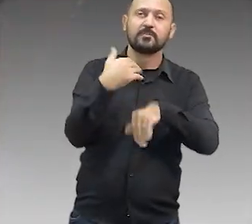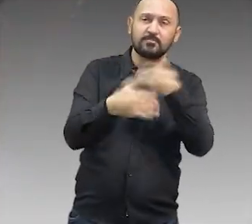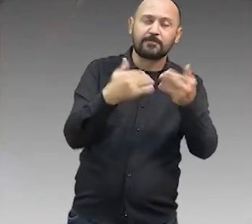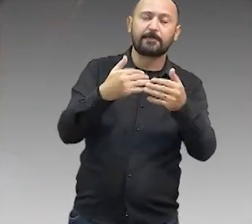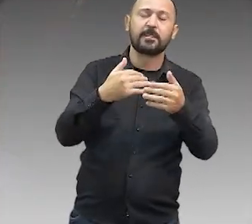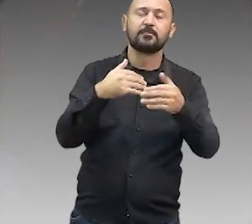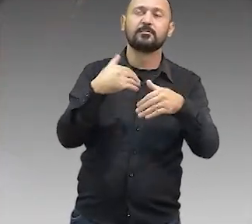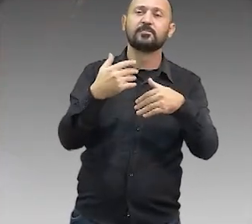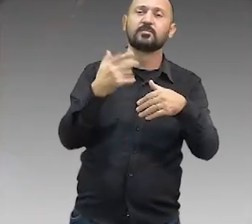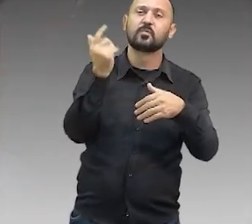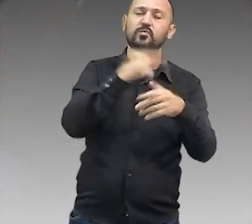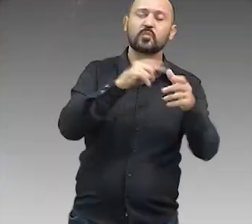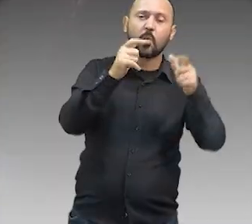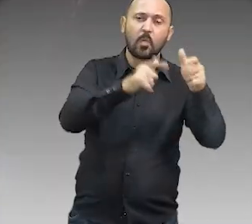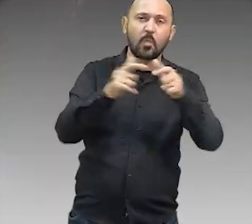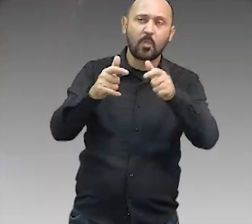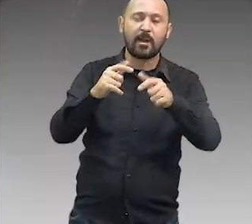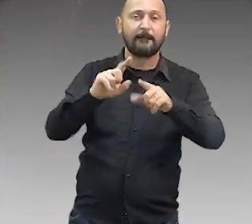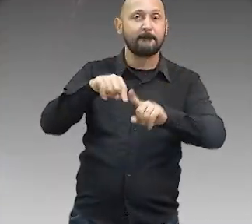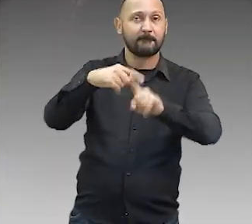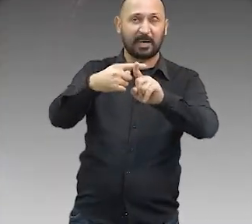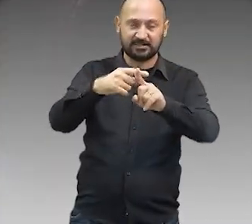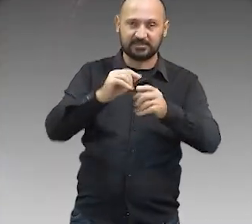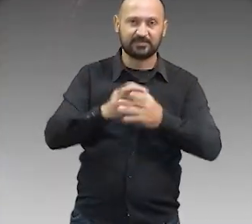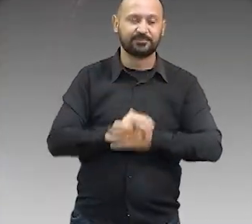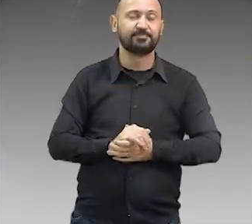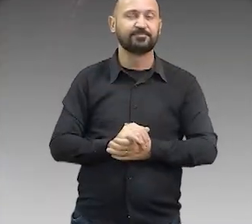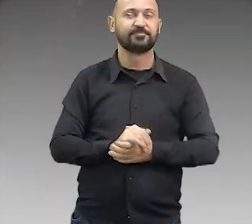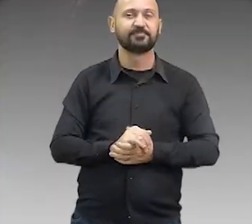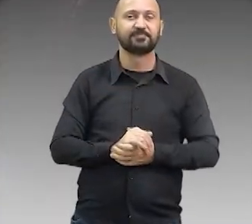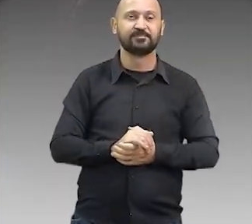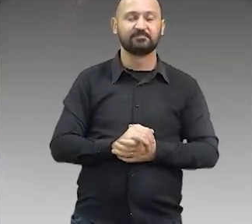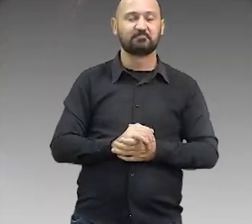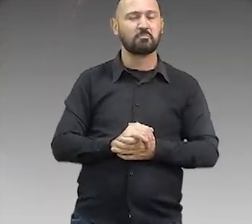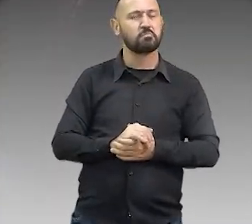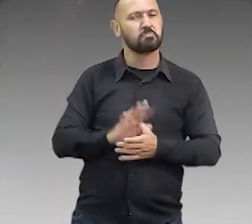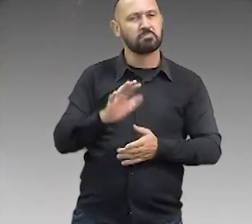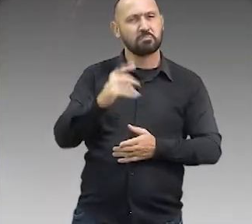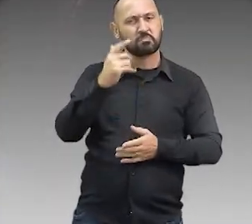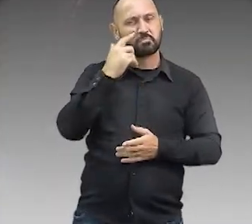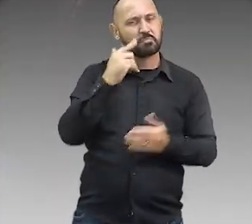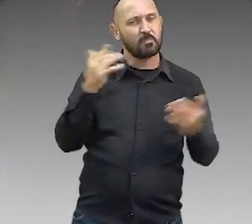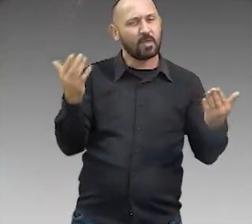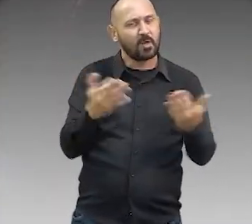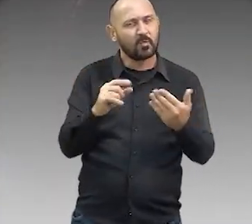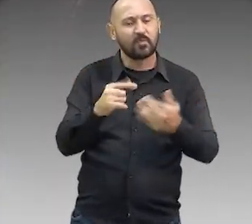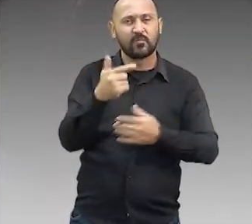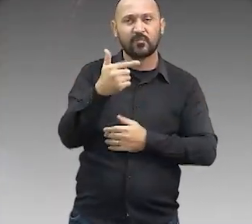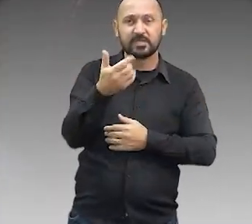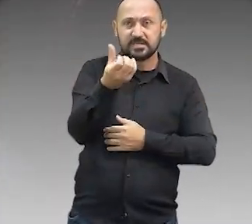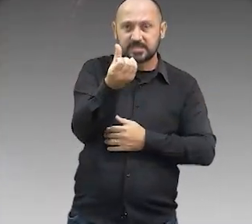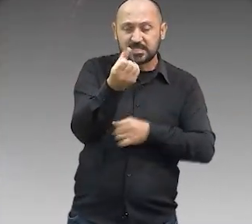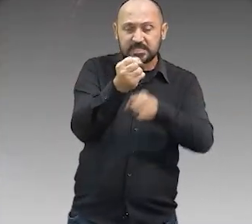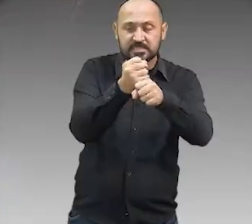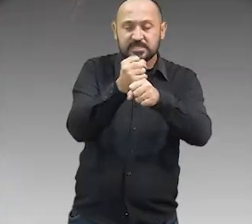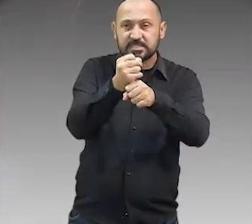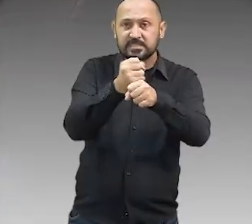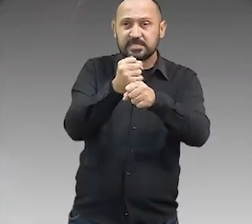eu agora, depois de 26 anos, que eu estou tentando sair um pouco. Eu estou